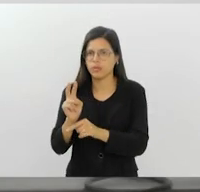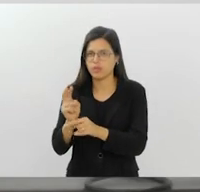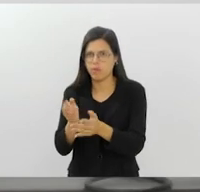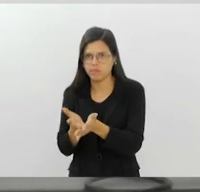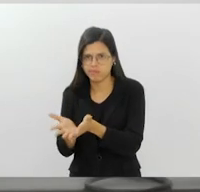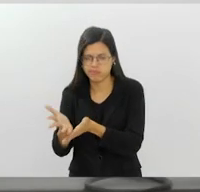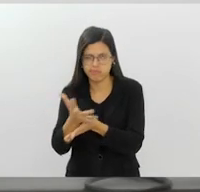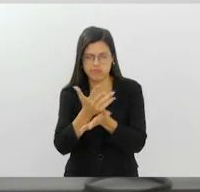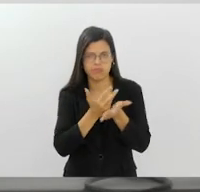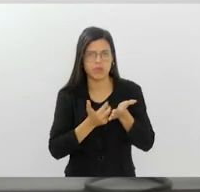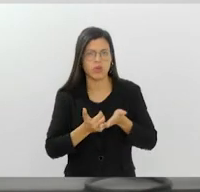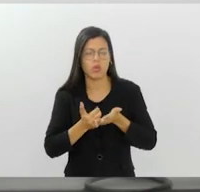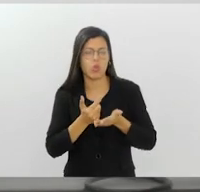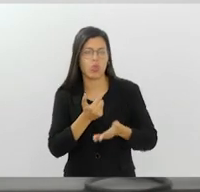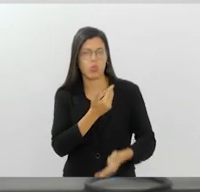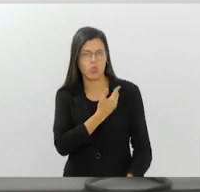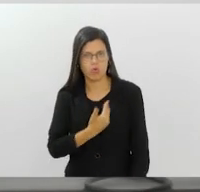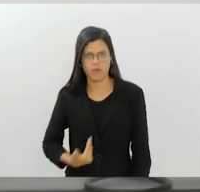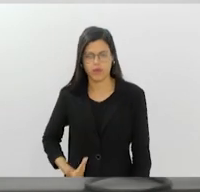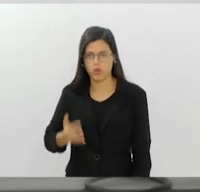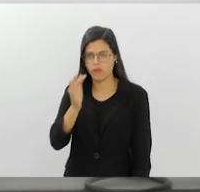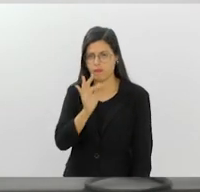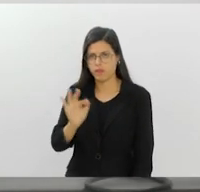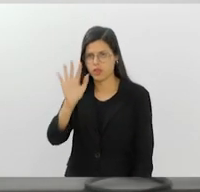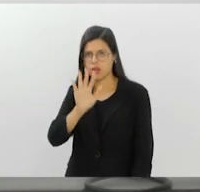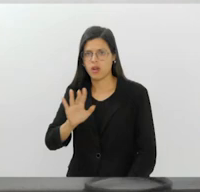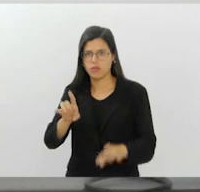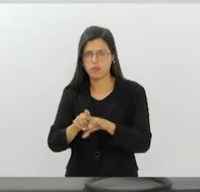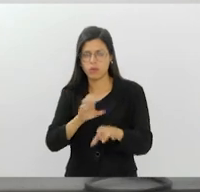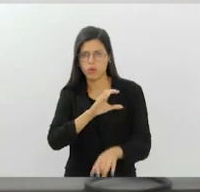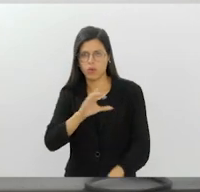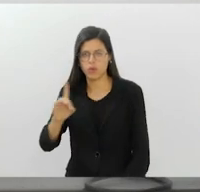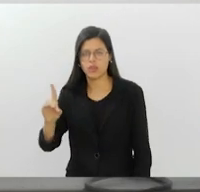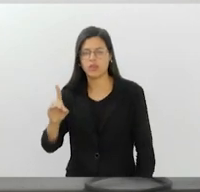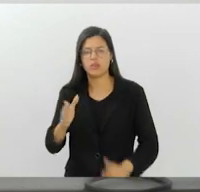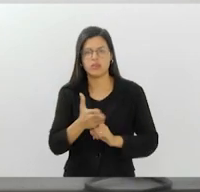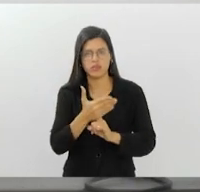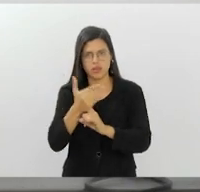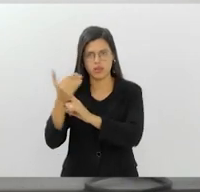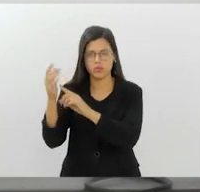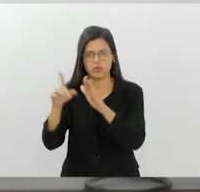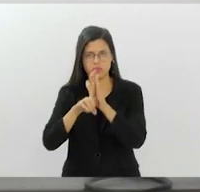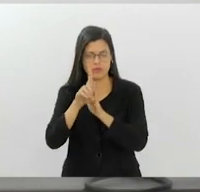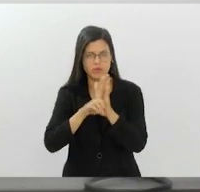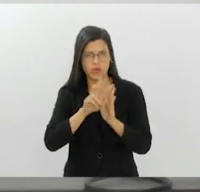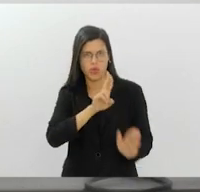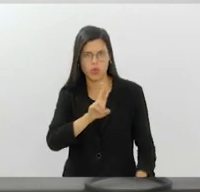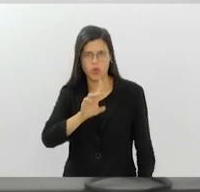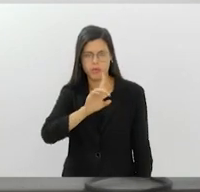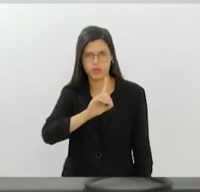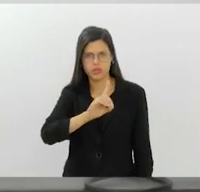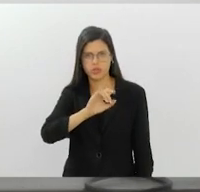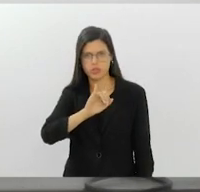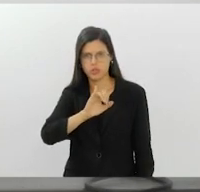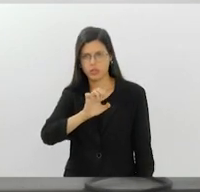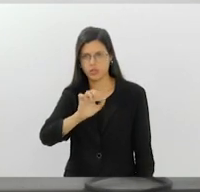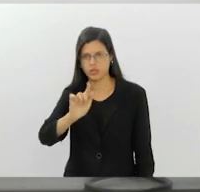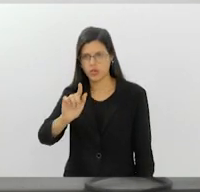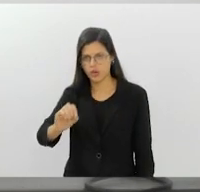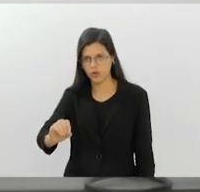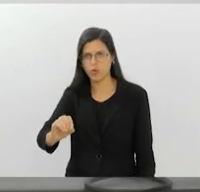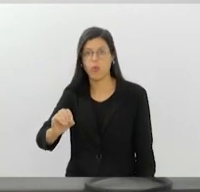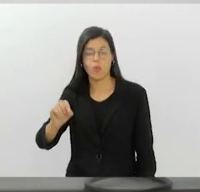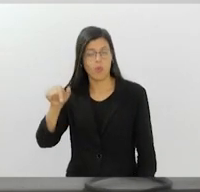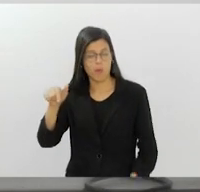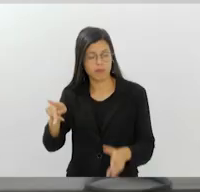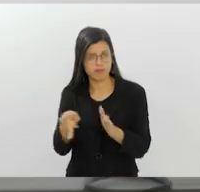federal e e também Coordenação Geral de tecnologia e Pesquisa o Diego Carvalho Machado Obrigado Diego veio de